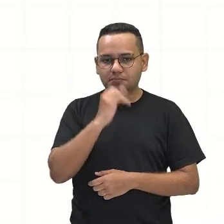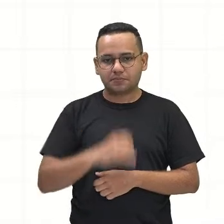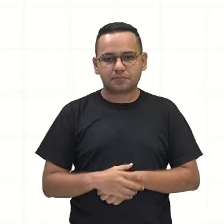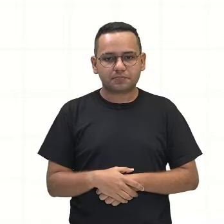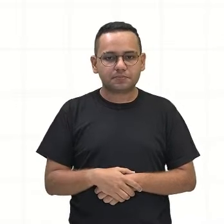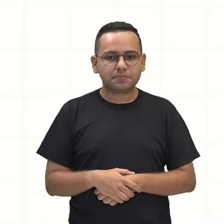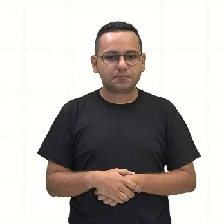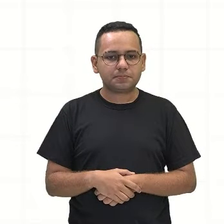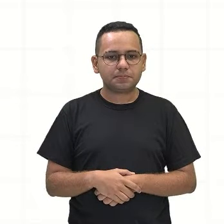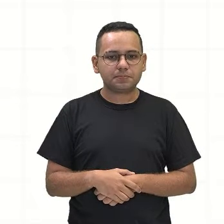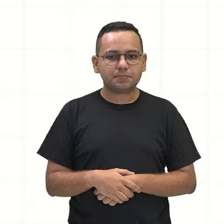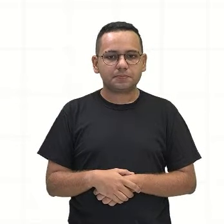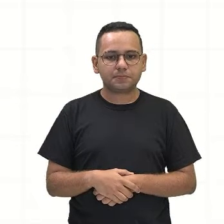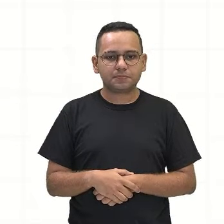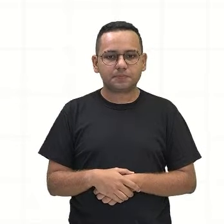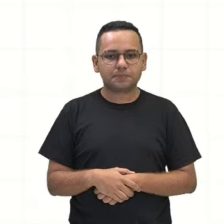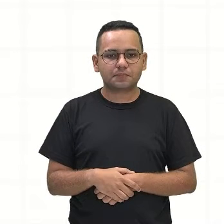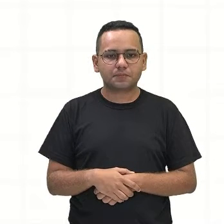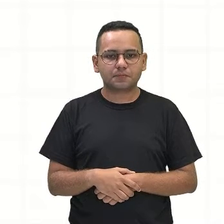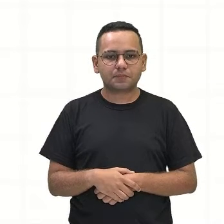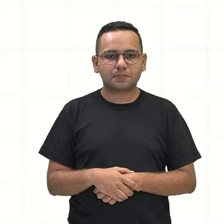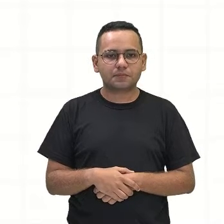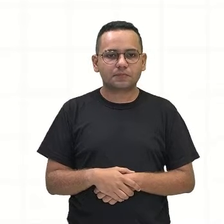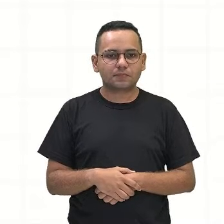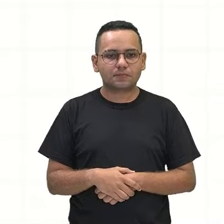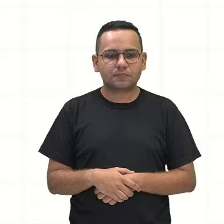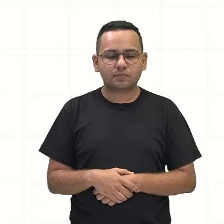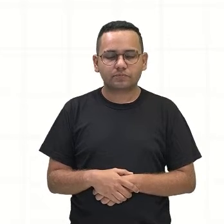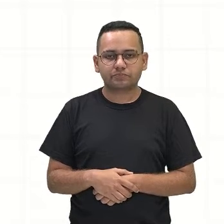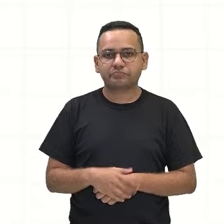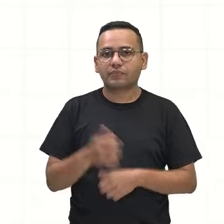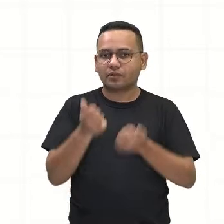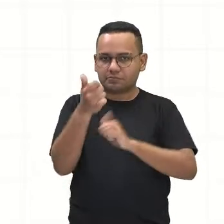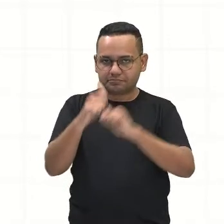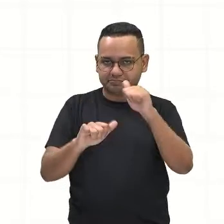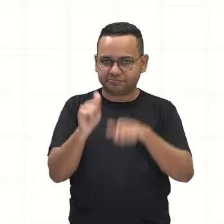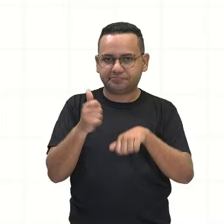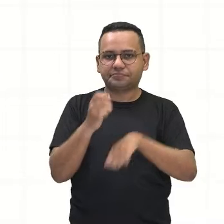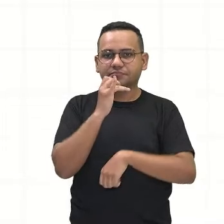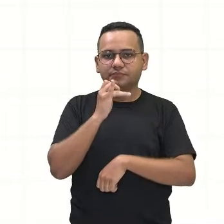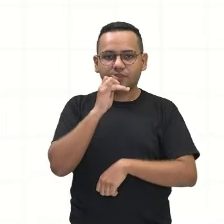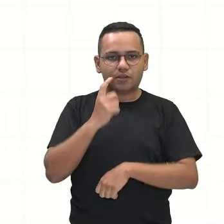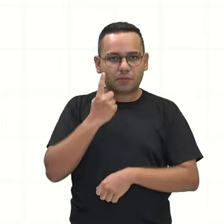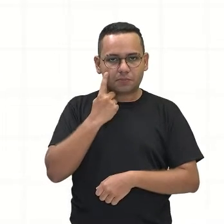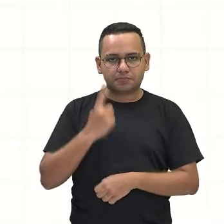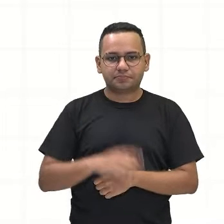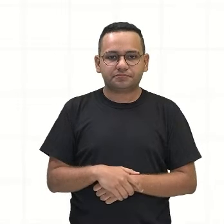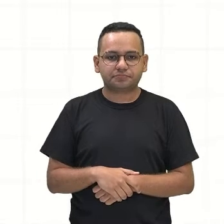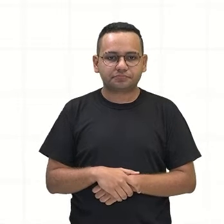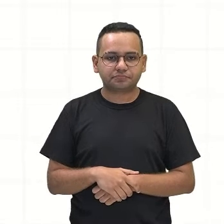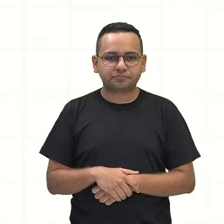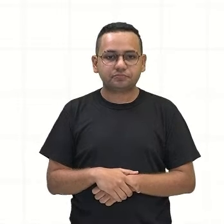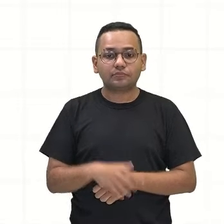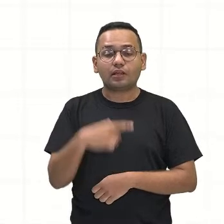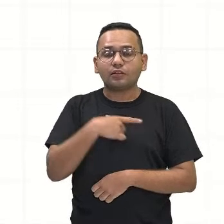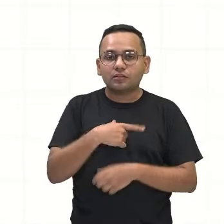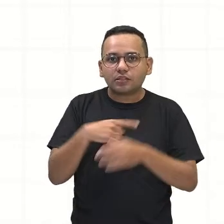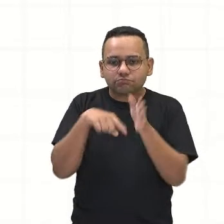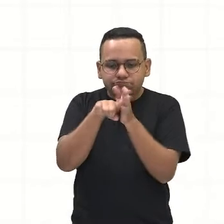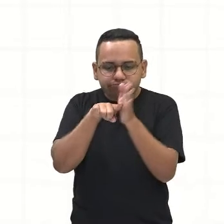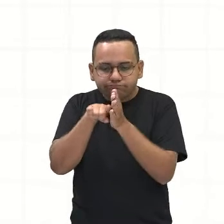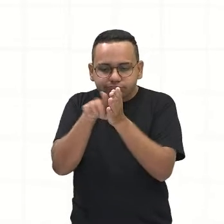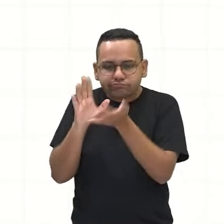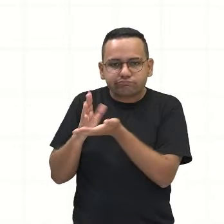Para isso, vamos analisar um primeiro exemplo que diz o seguinte. foi realizada uma pesquisa sobre a